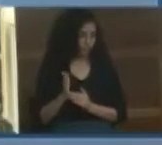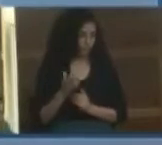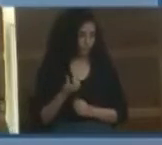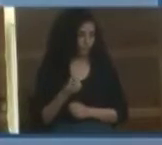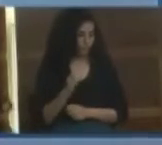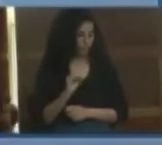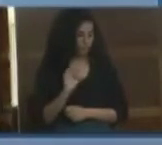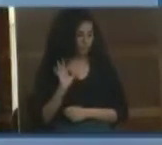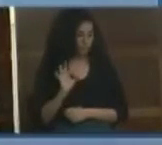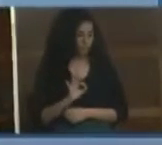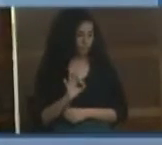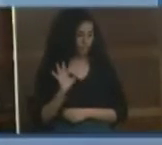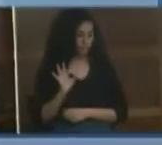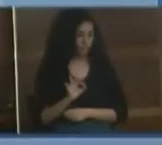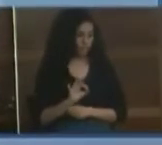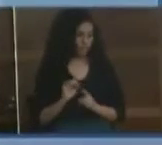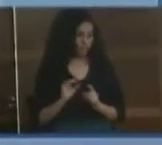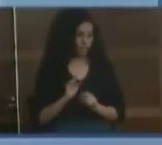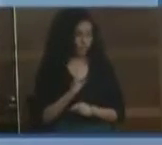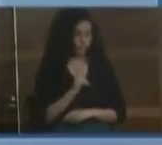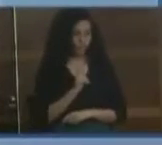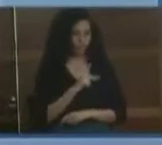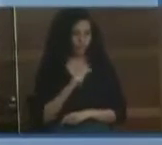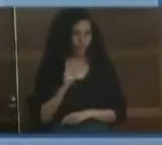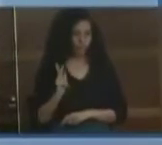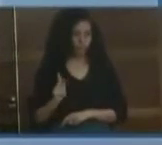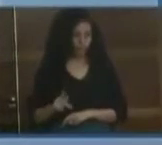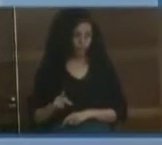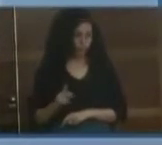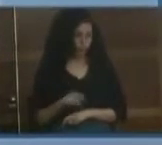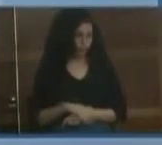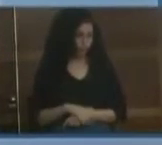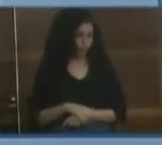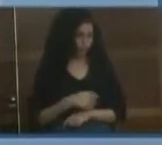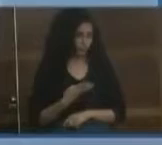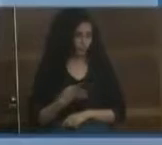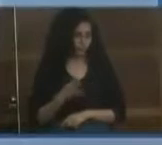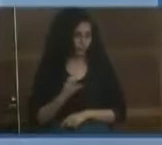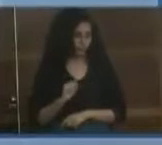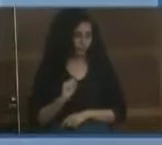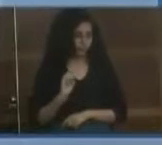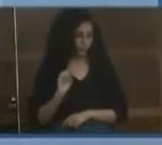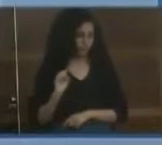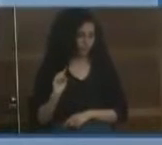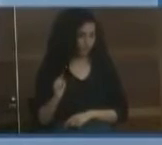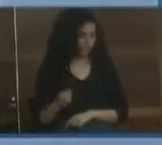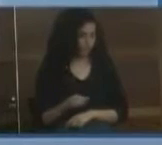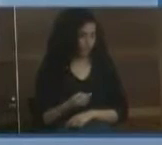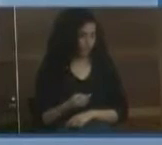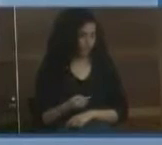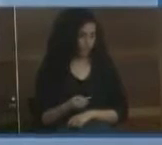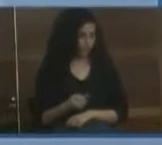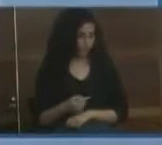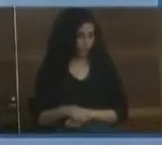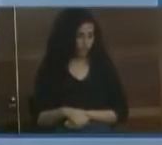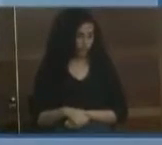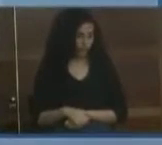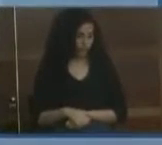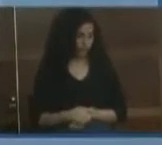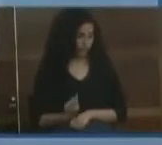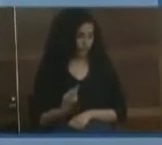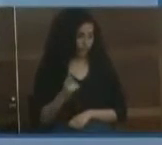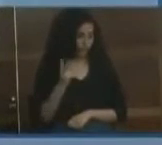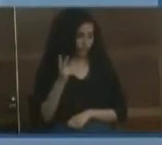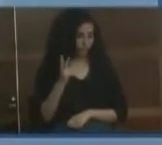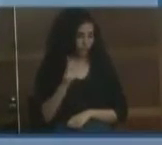sessenta por cento na remuneração dos profissionais do magistério 48 milhões e 55 mil reais